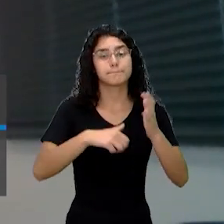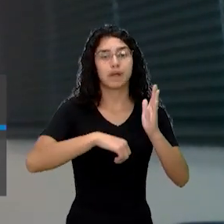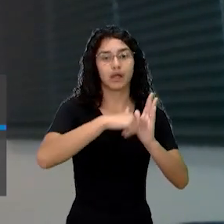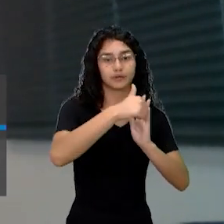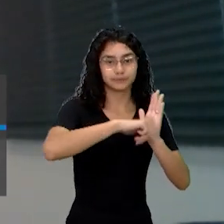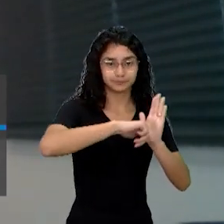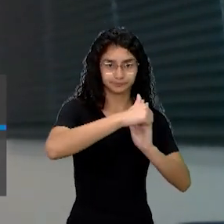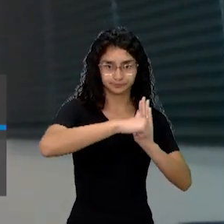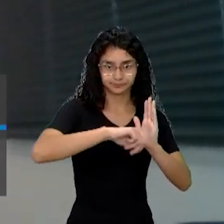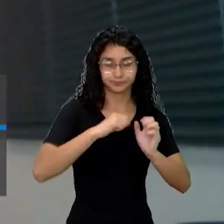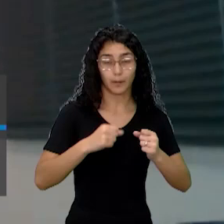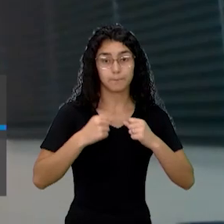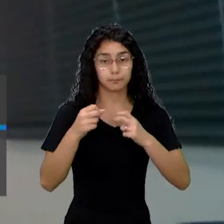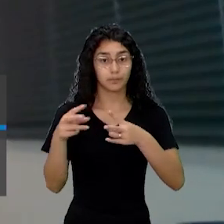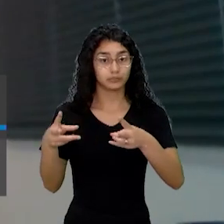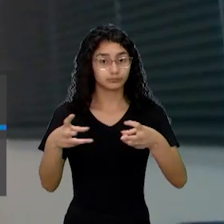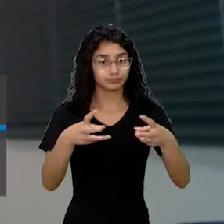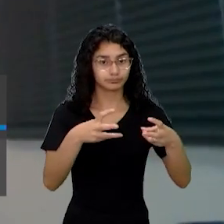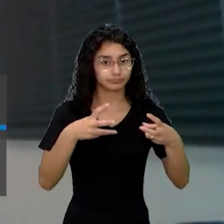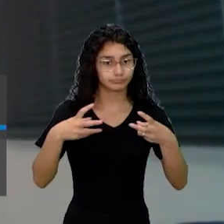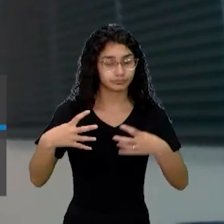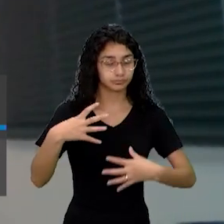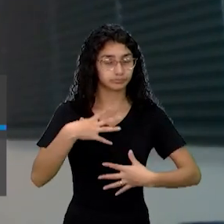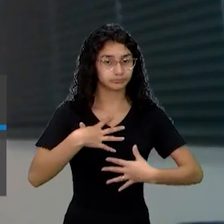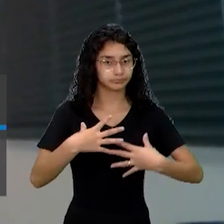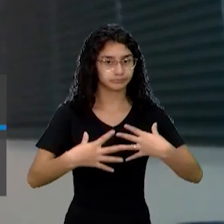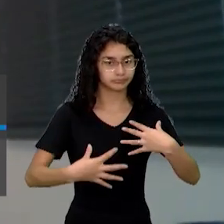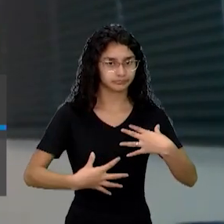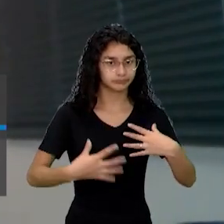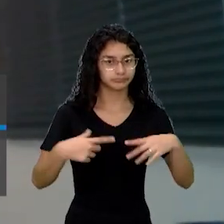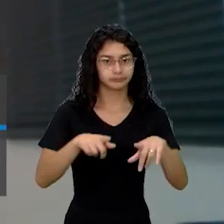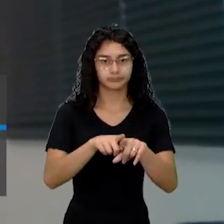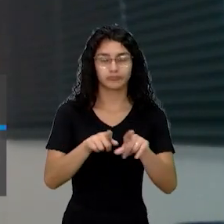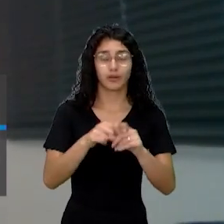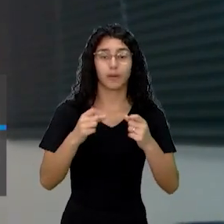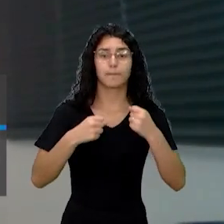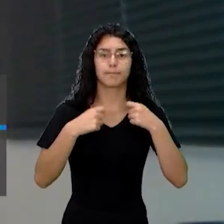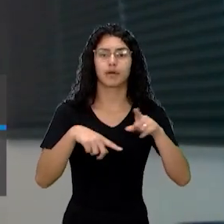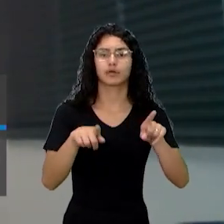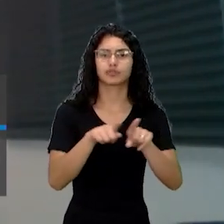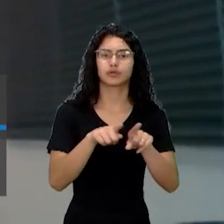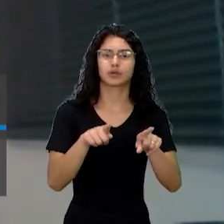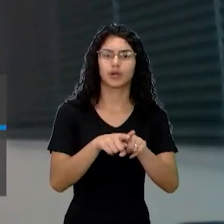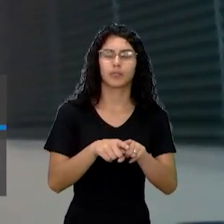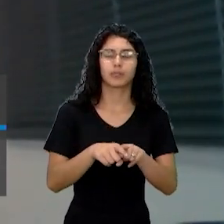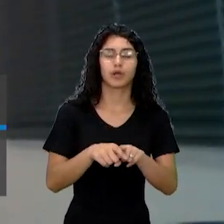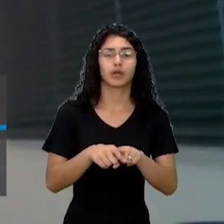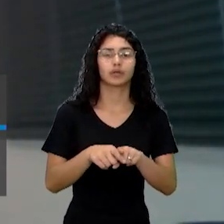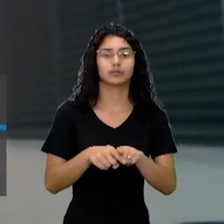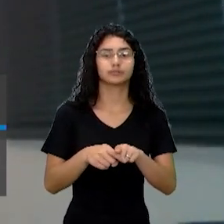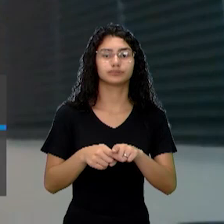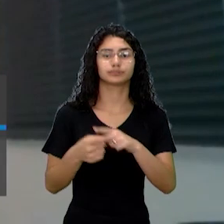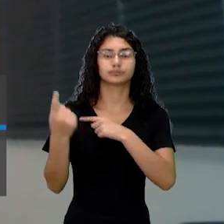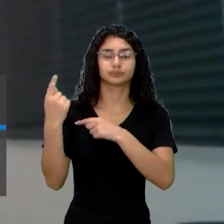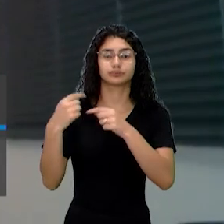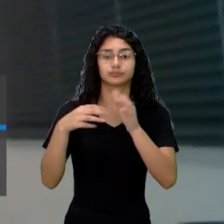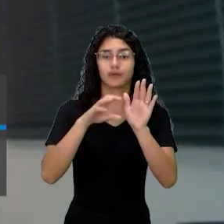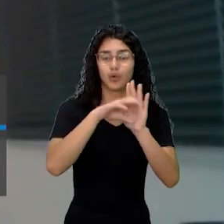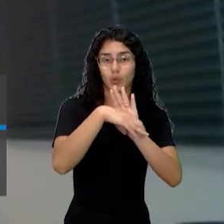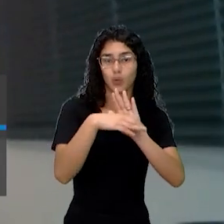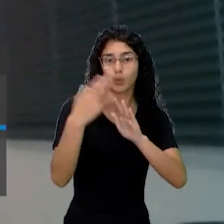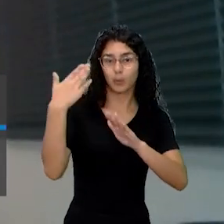avaliação, a gente pode observar esses comportamentos de precocidade e a gente pode oferecer um enriquecimento curricular para as crianças na medida da sua